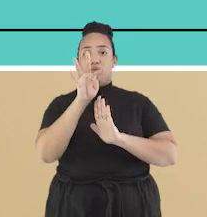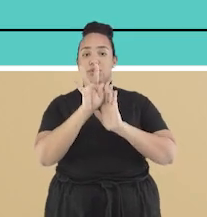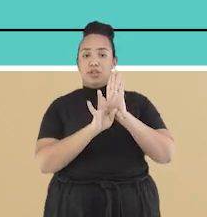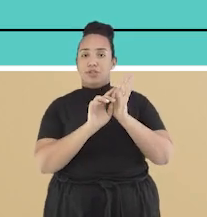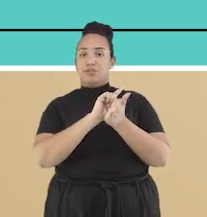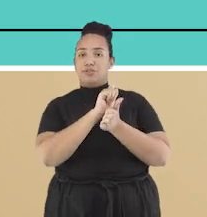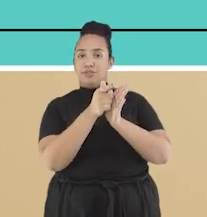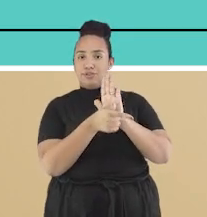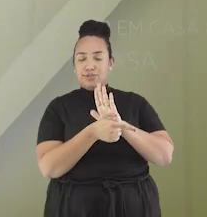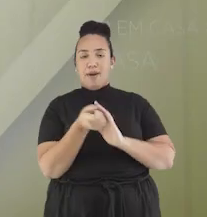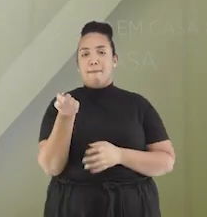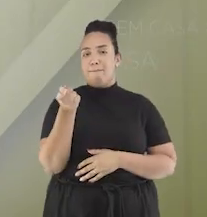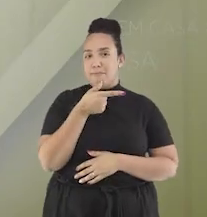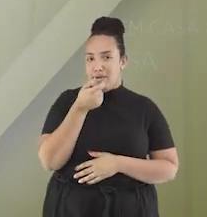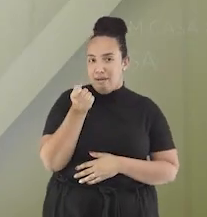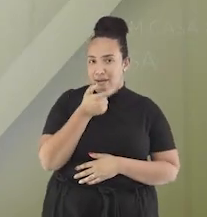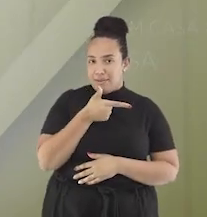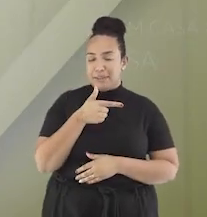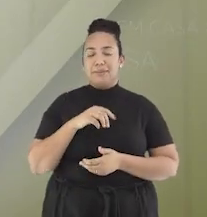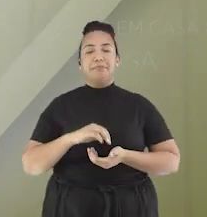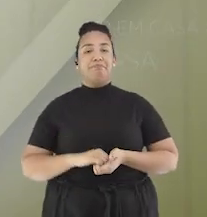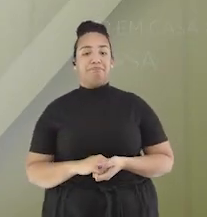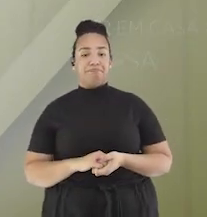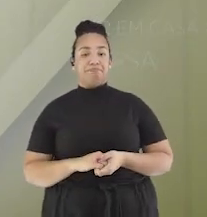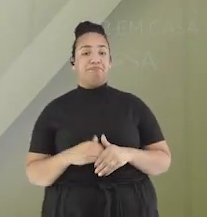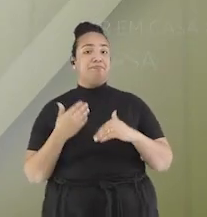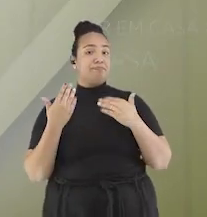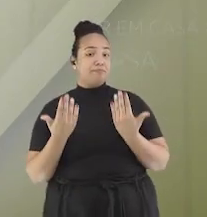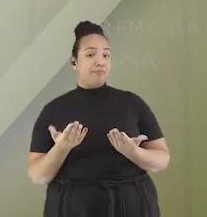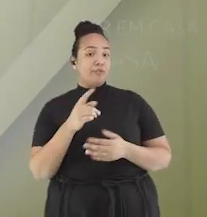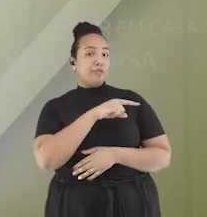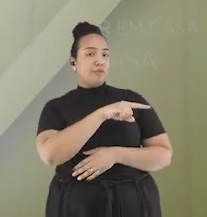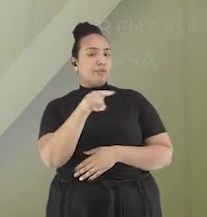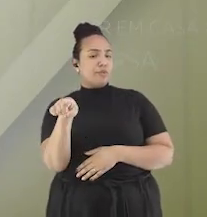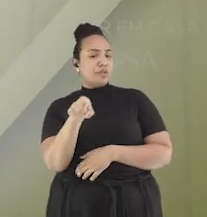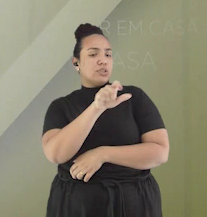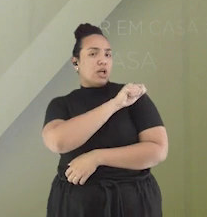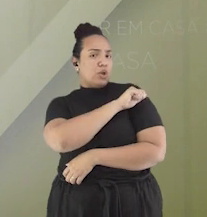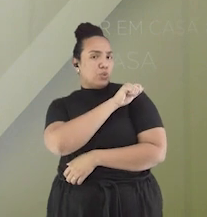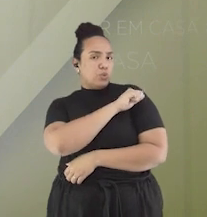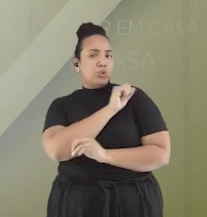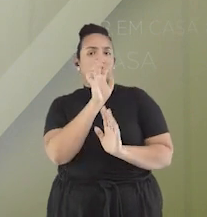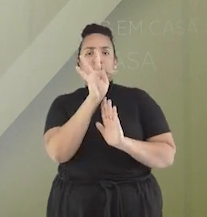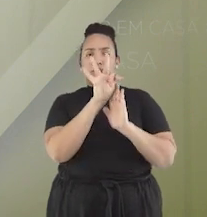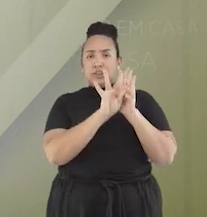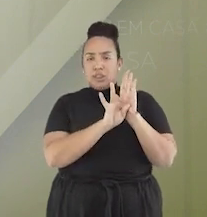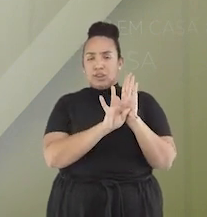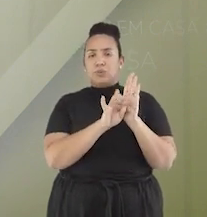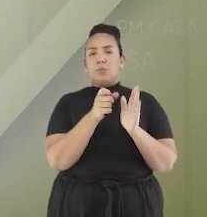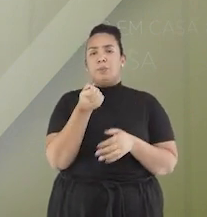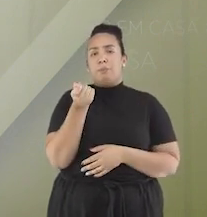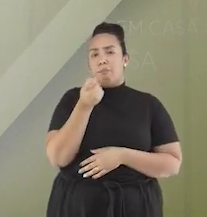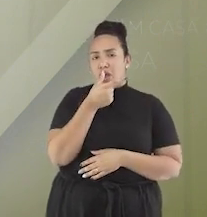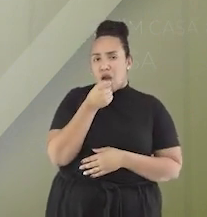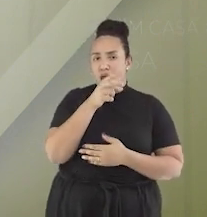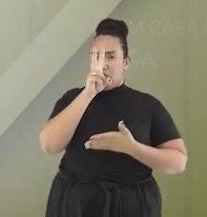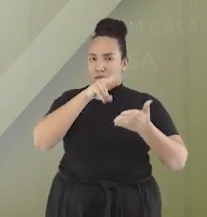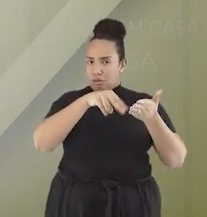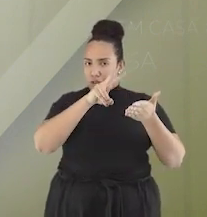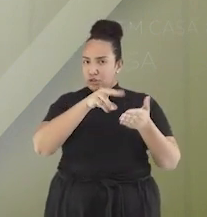gênero piada. Você, estudante, já leu textos do gênero textual